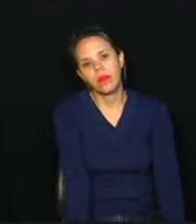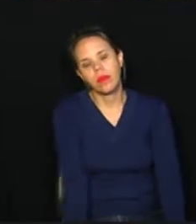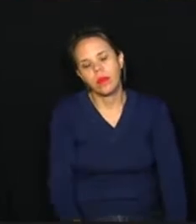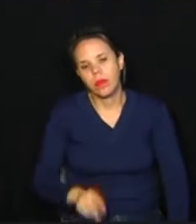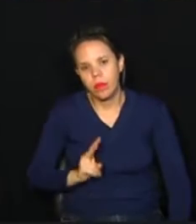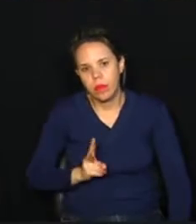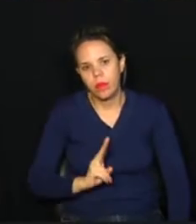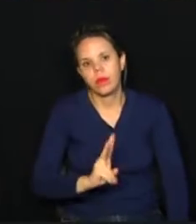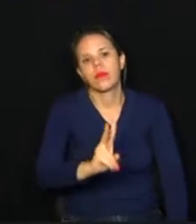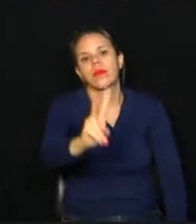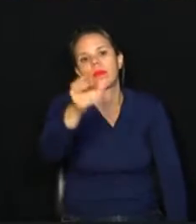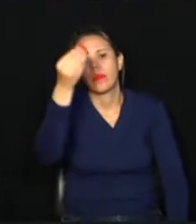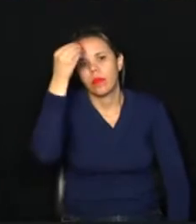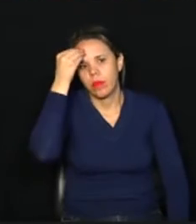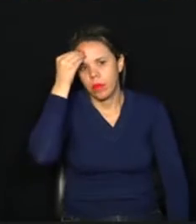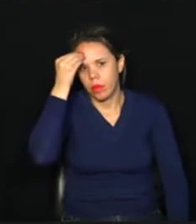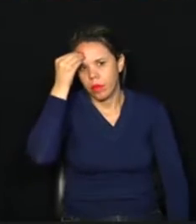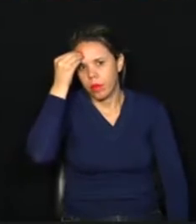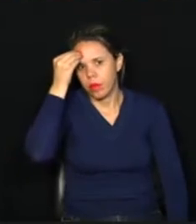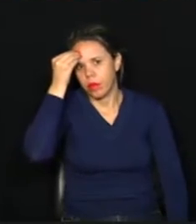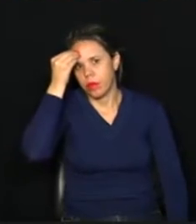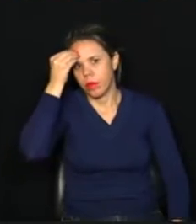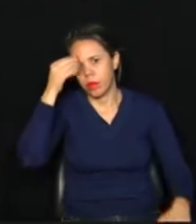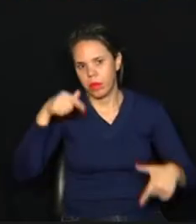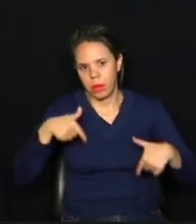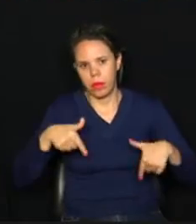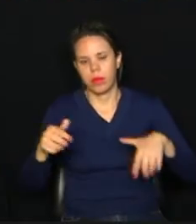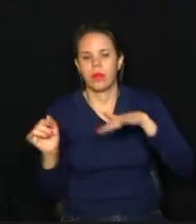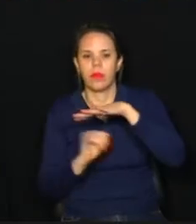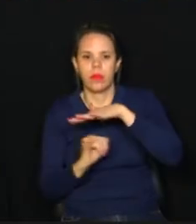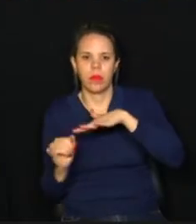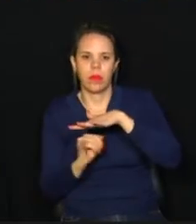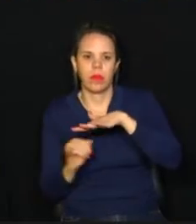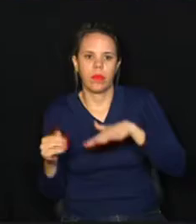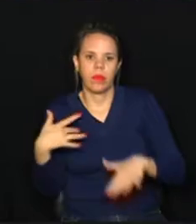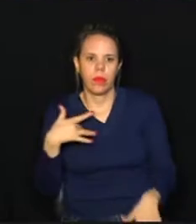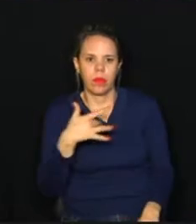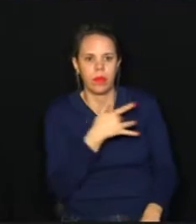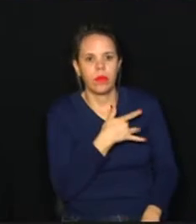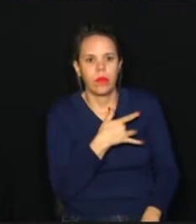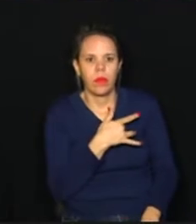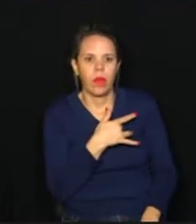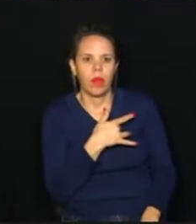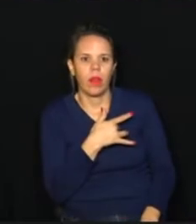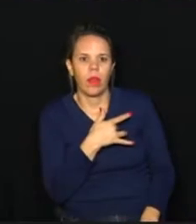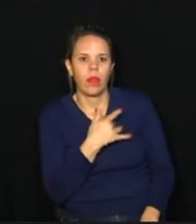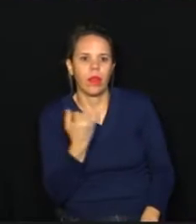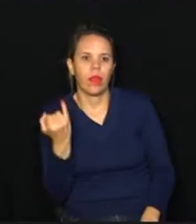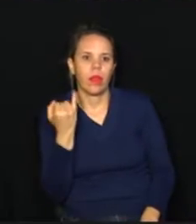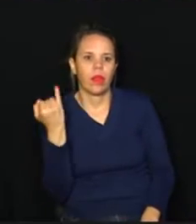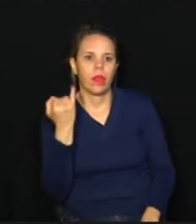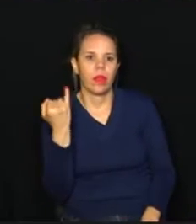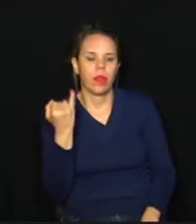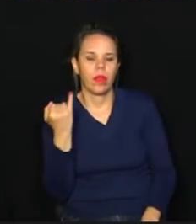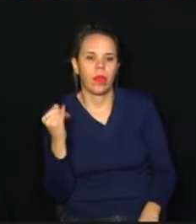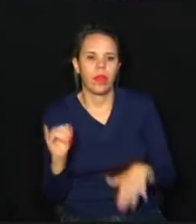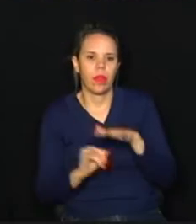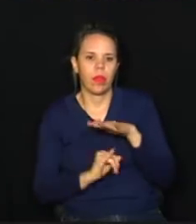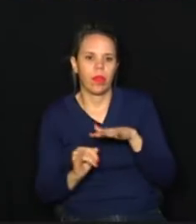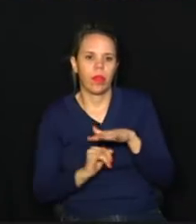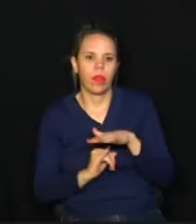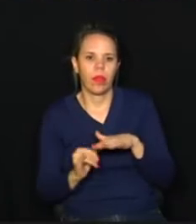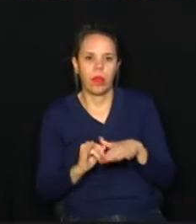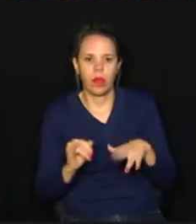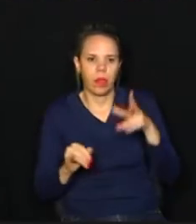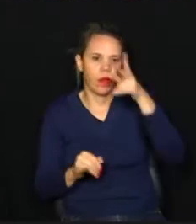permanecerá marcante a atuação de nossas instituições na área da saúde, mas a importância dos institutos